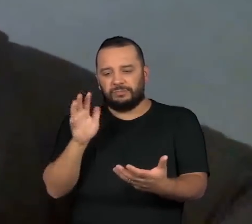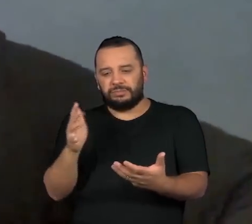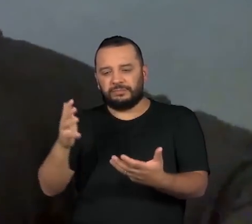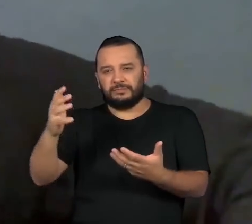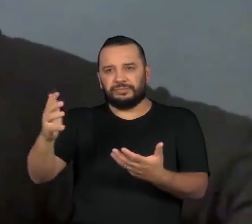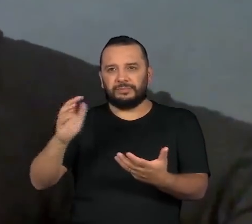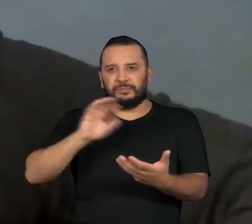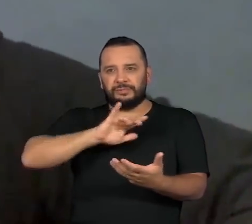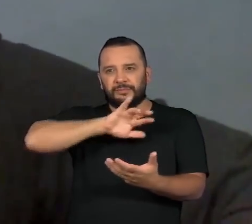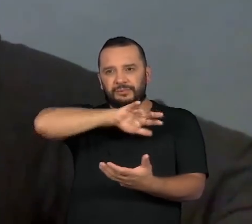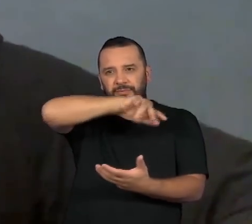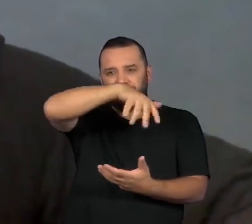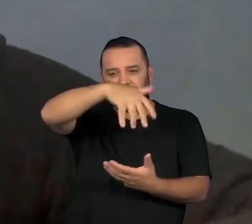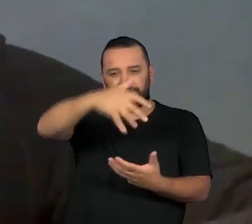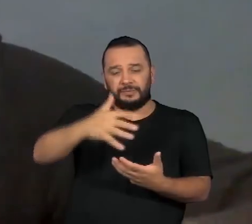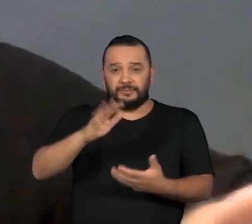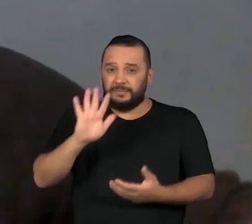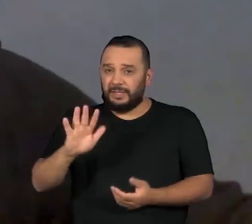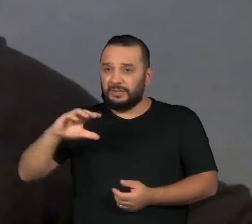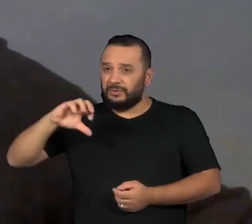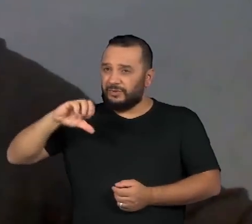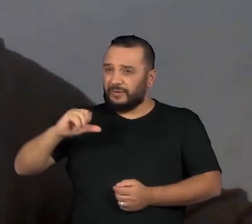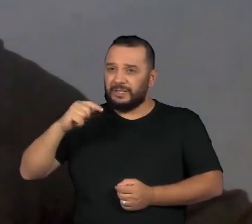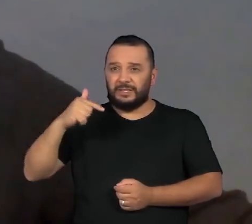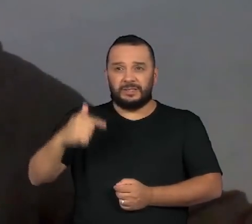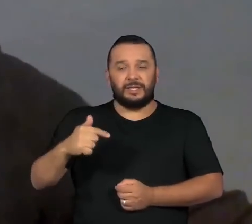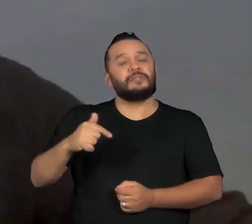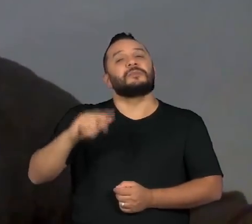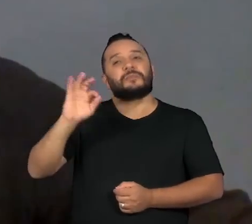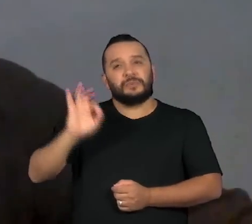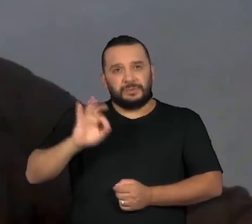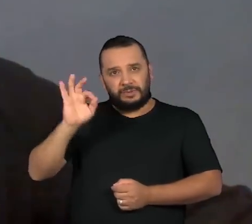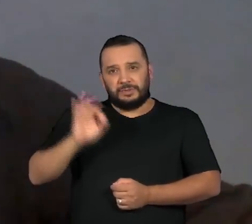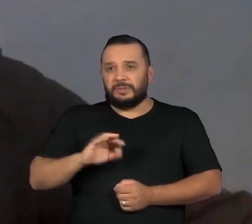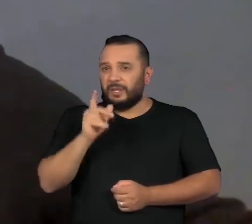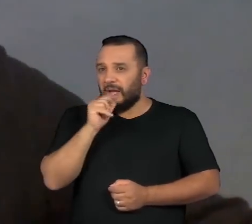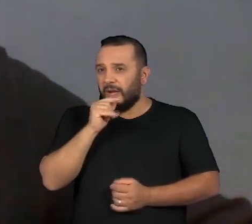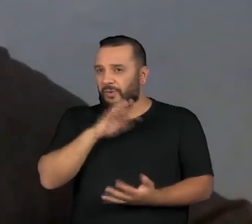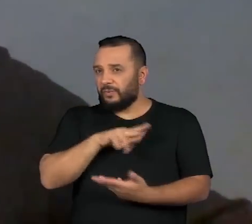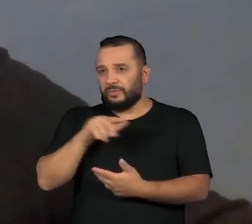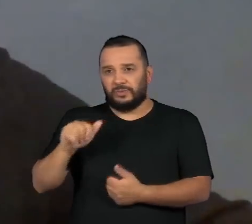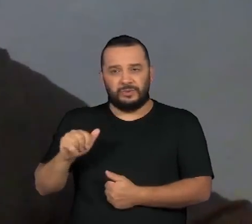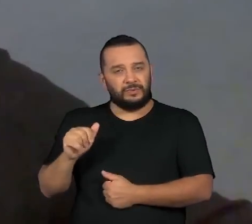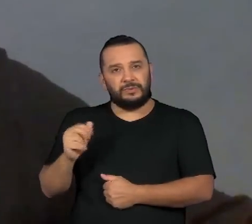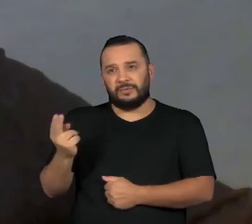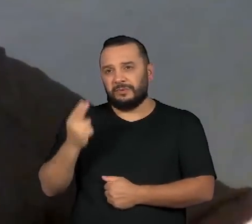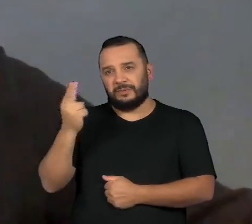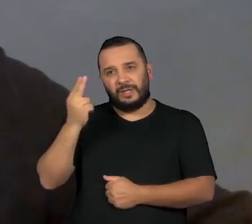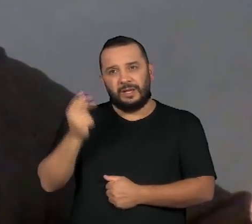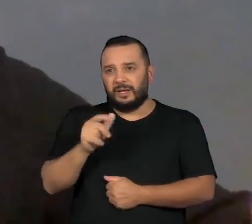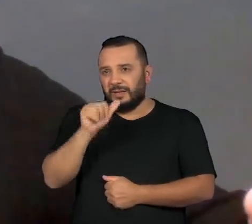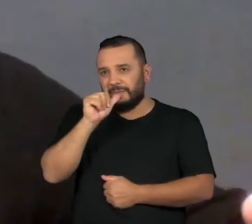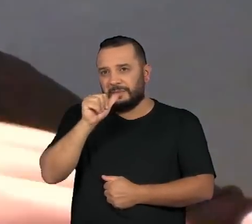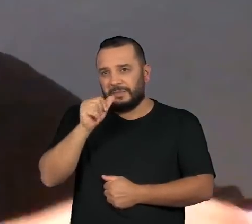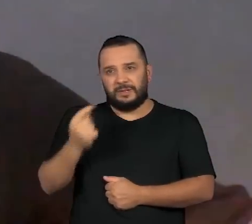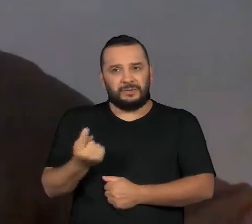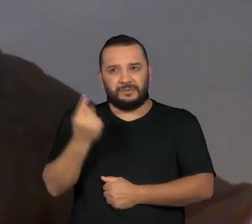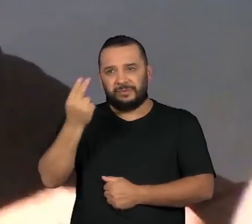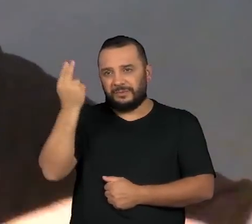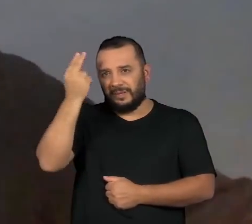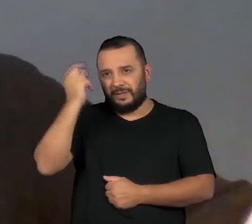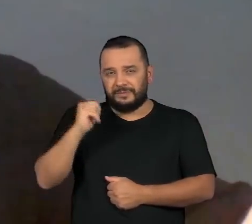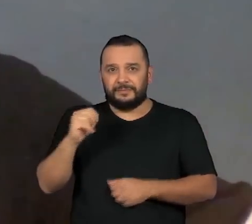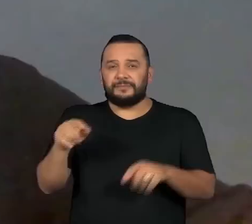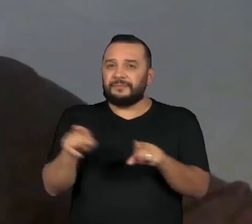a verdade é que 97%, 98% da água do planeta não é apropriada para o consumo. E essa pouca